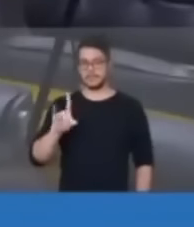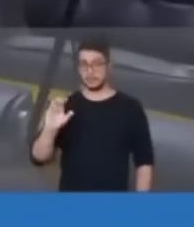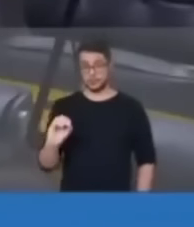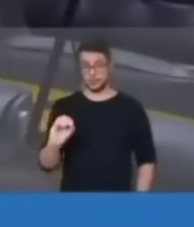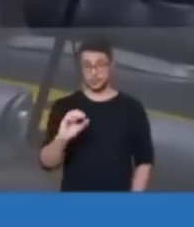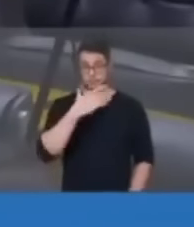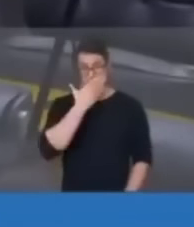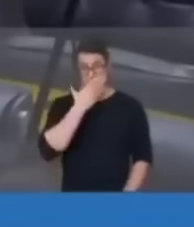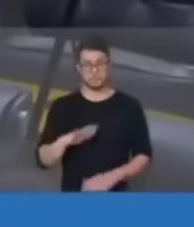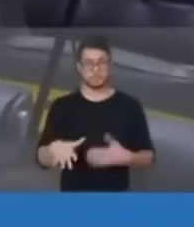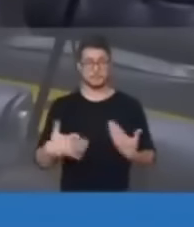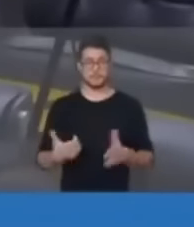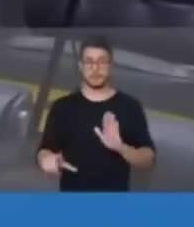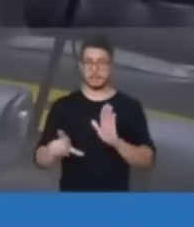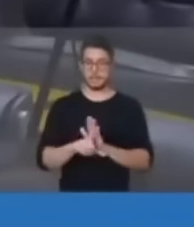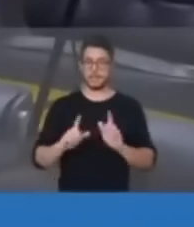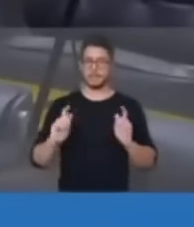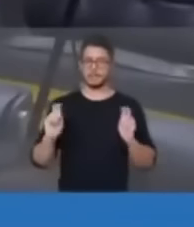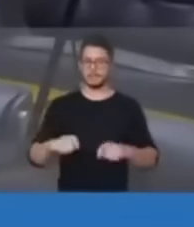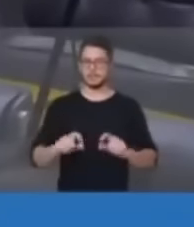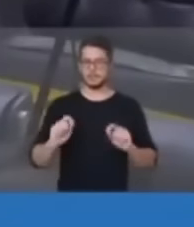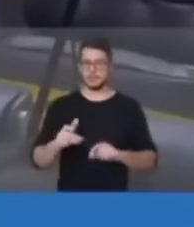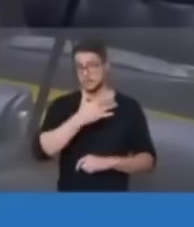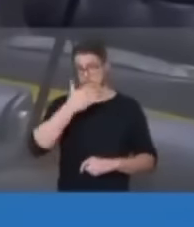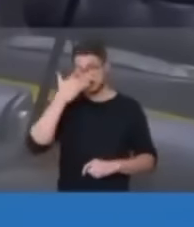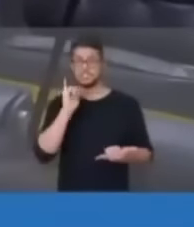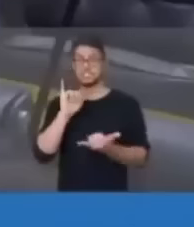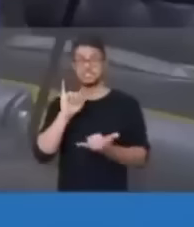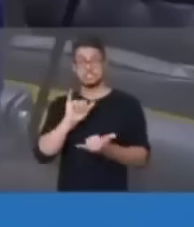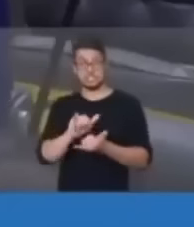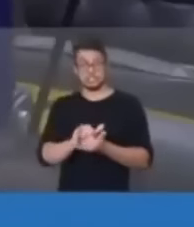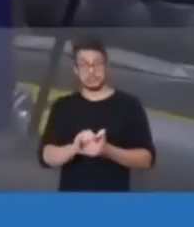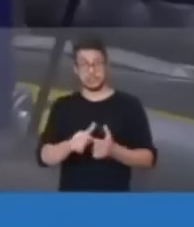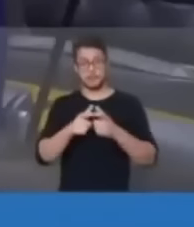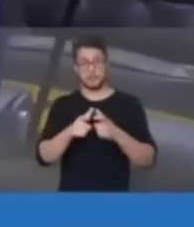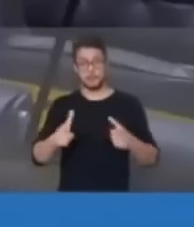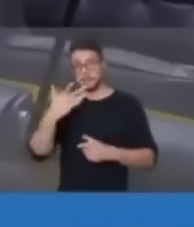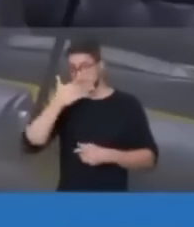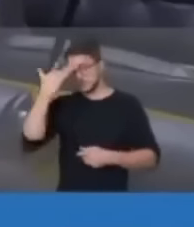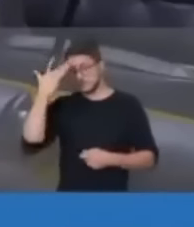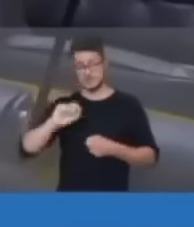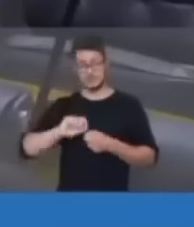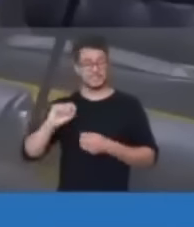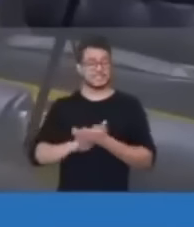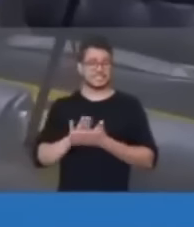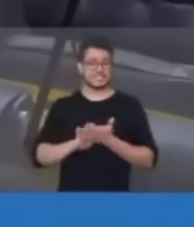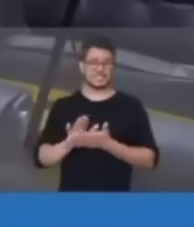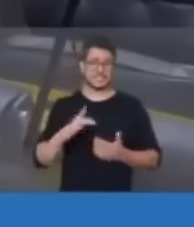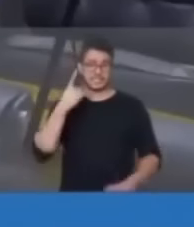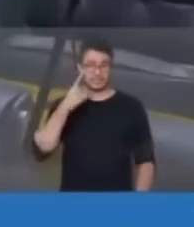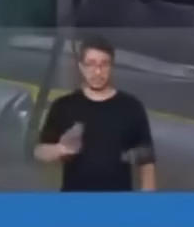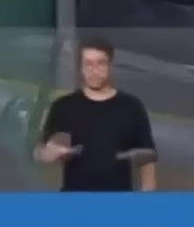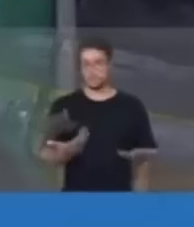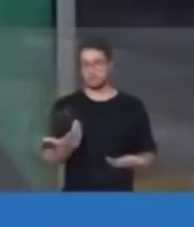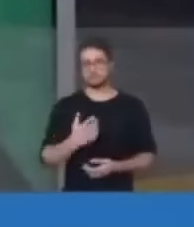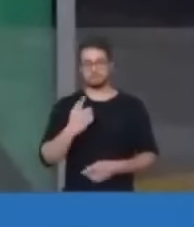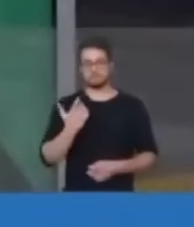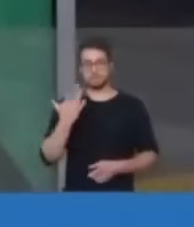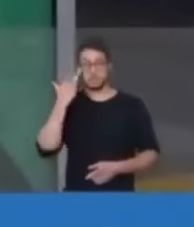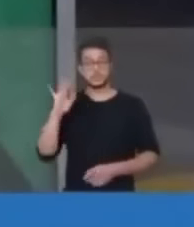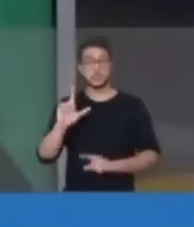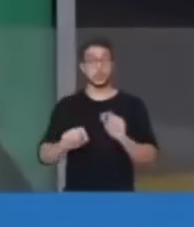barbaridades para o presidente Lula barbaridades efetivamente não vai ter fala aqui esse tipo de de